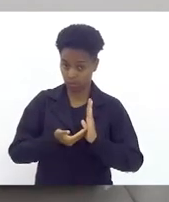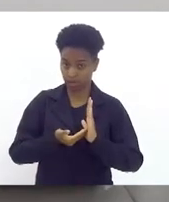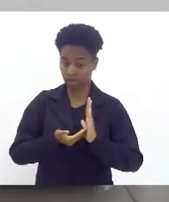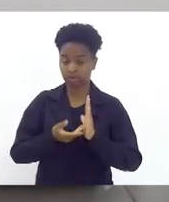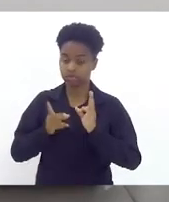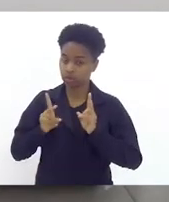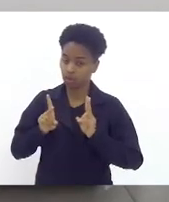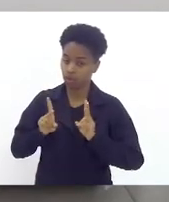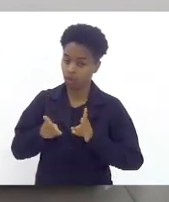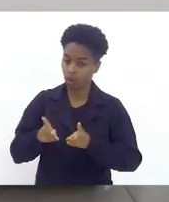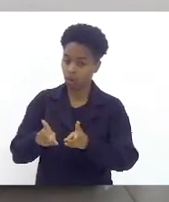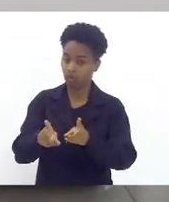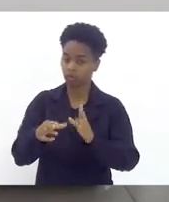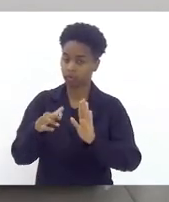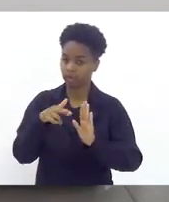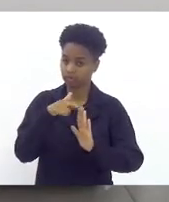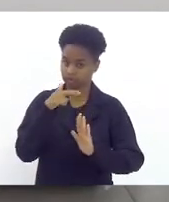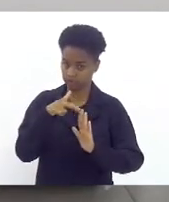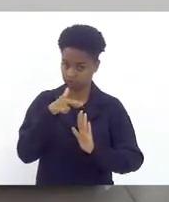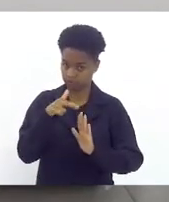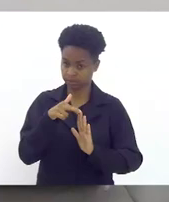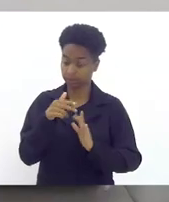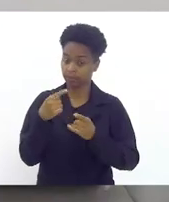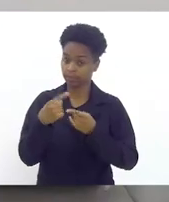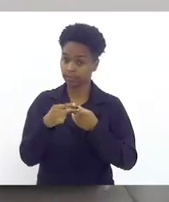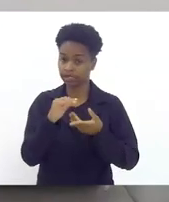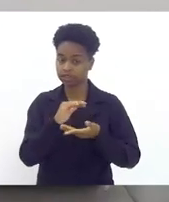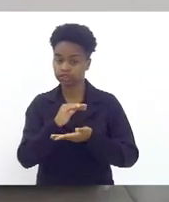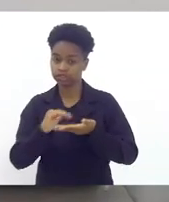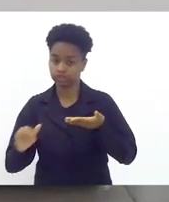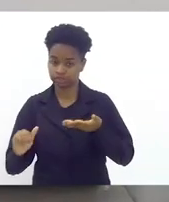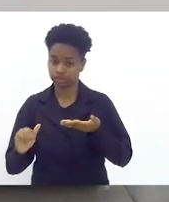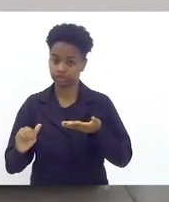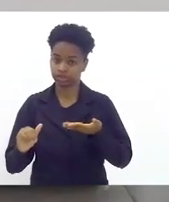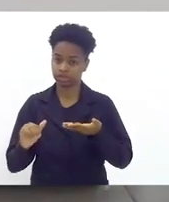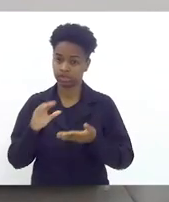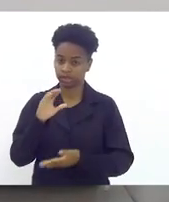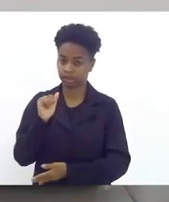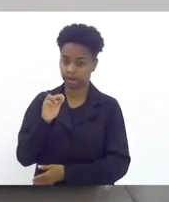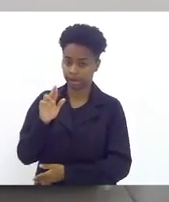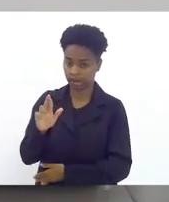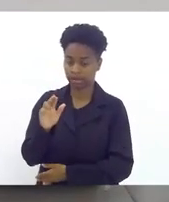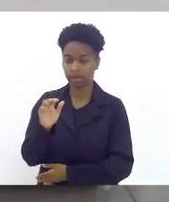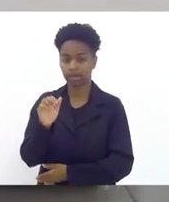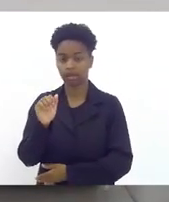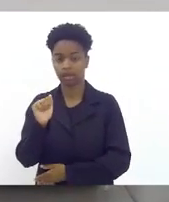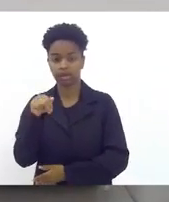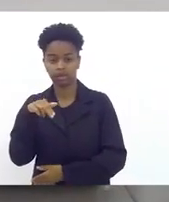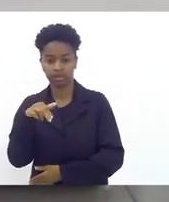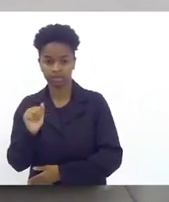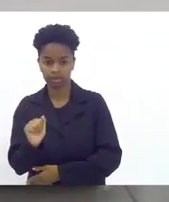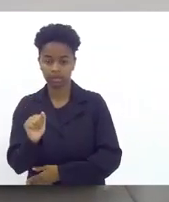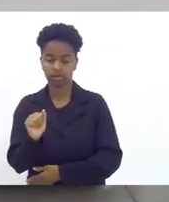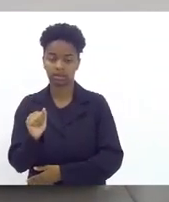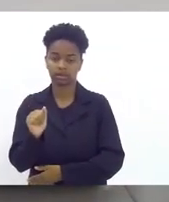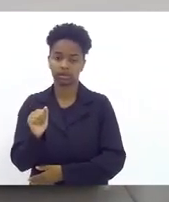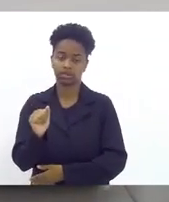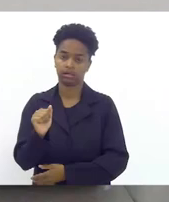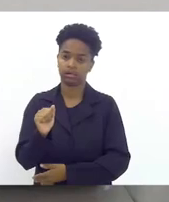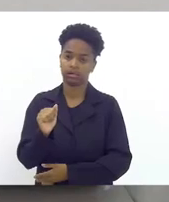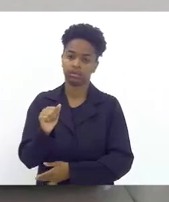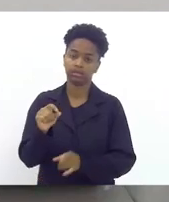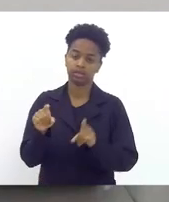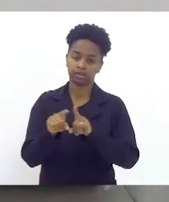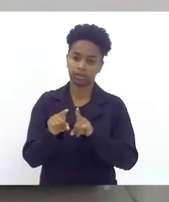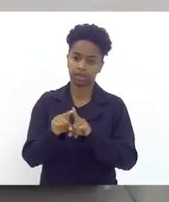essa resolução que tirou então o Car a Ana e os